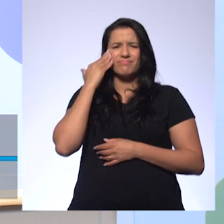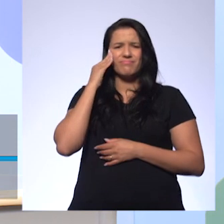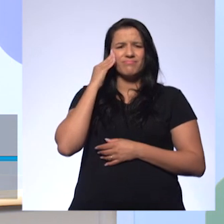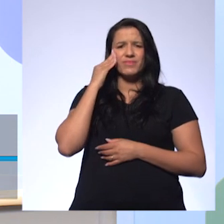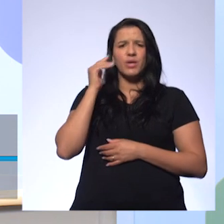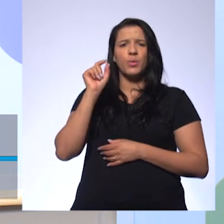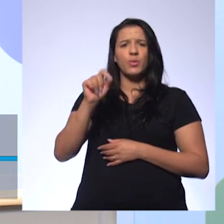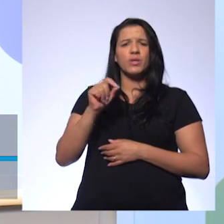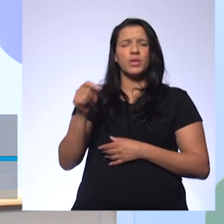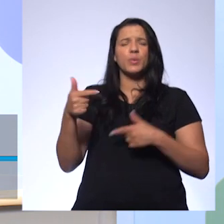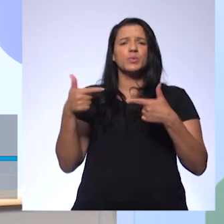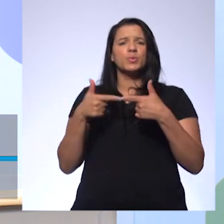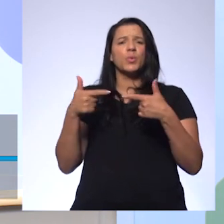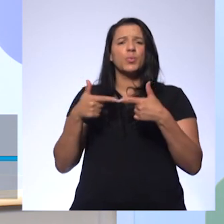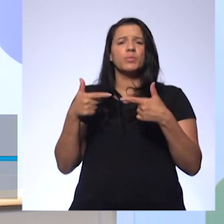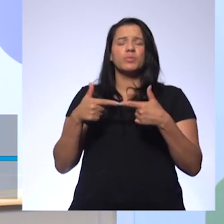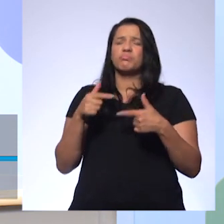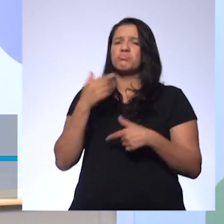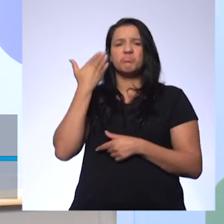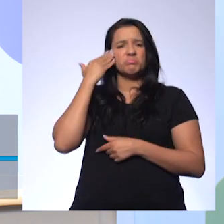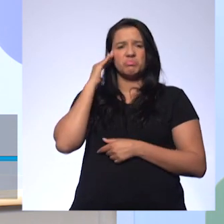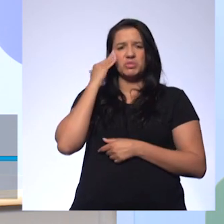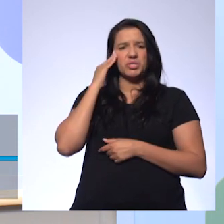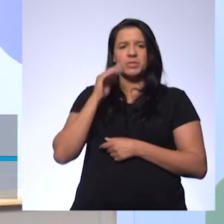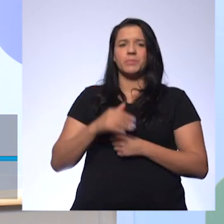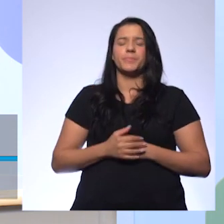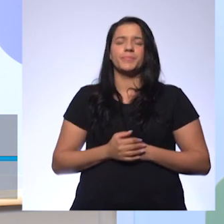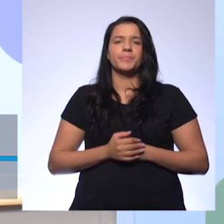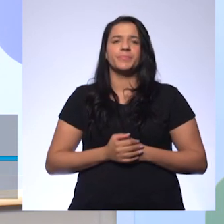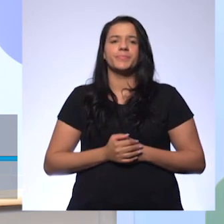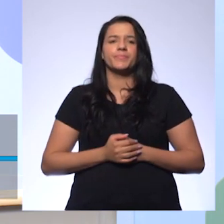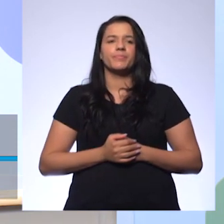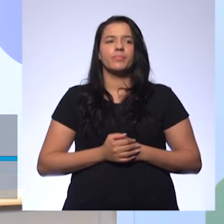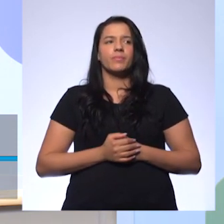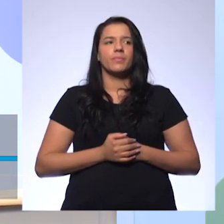questão dos isômeros, né? Uhum. Ela não entendeu.